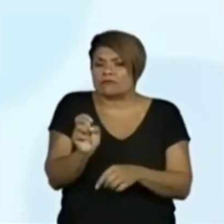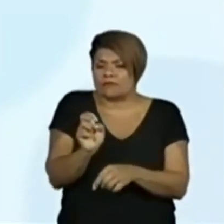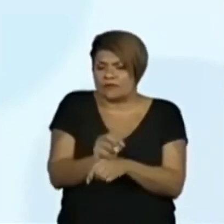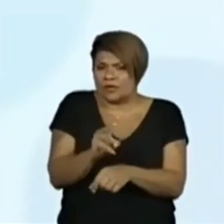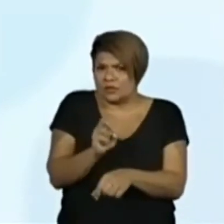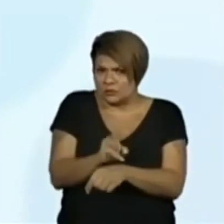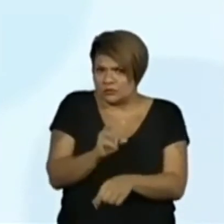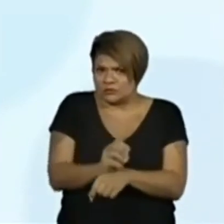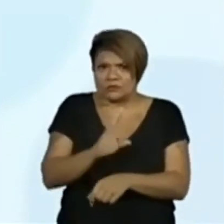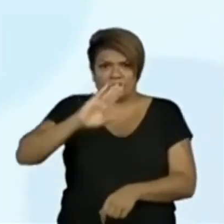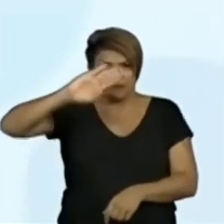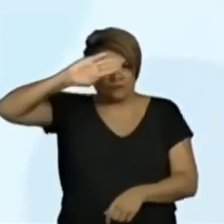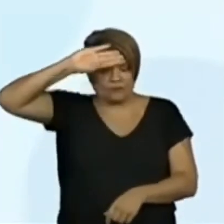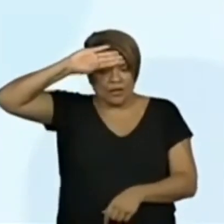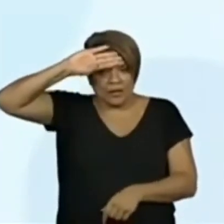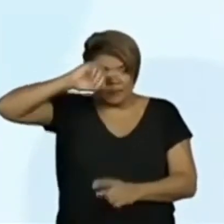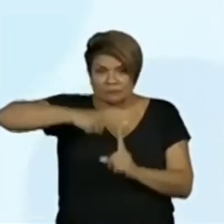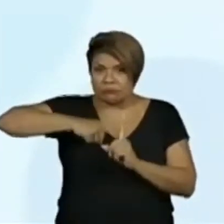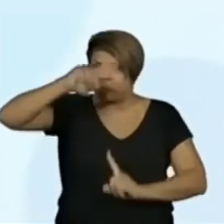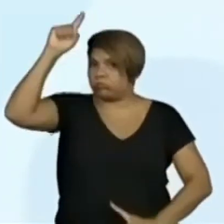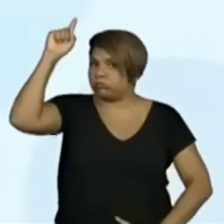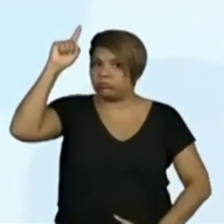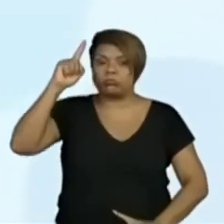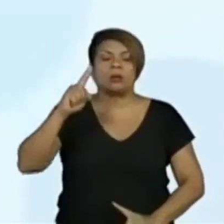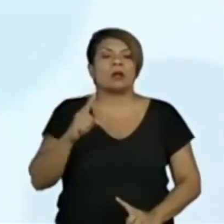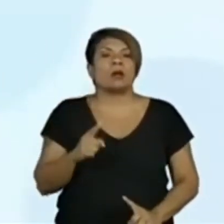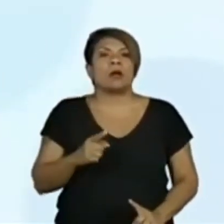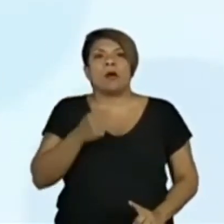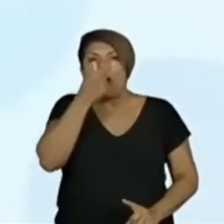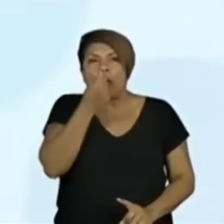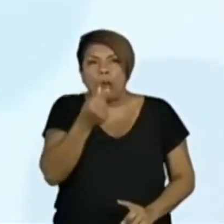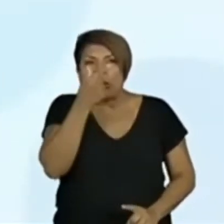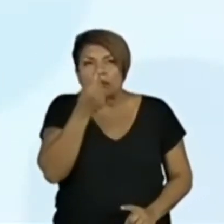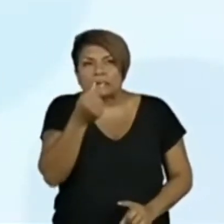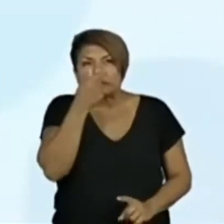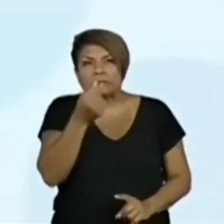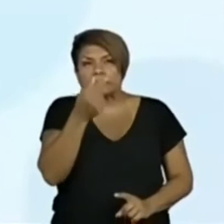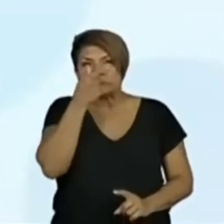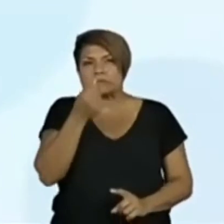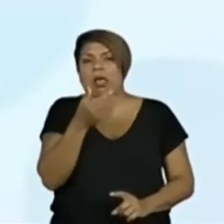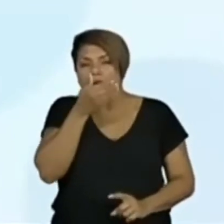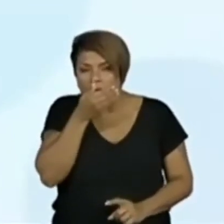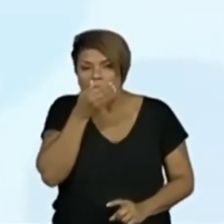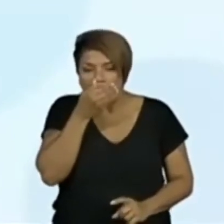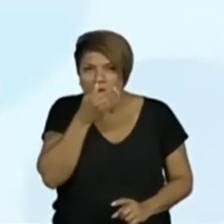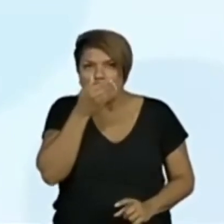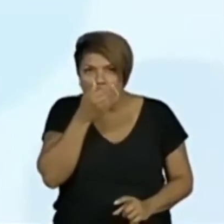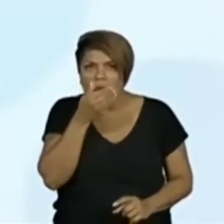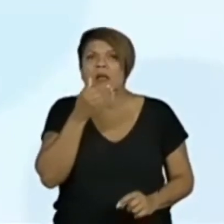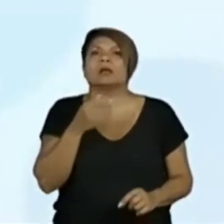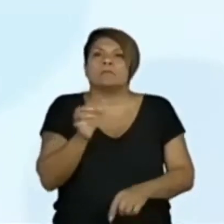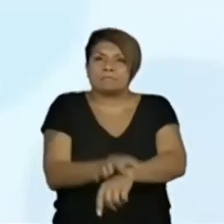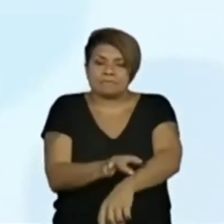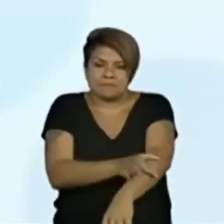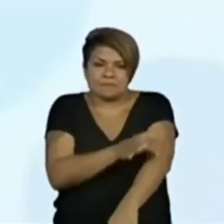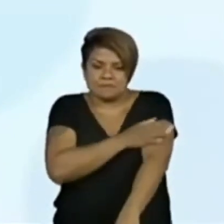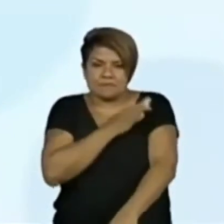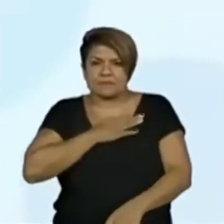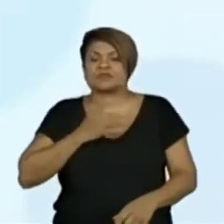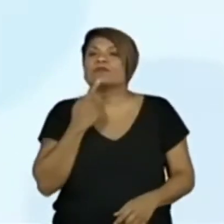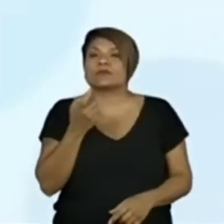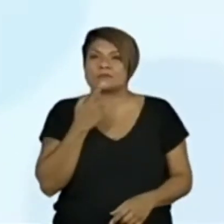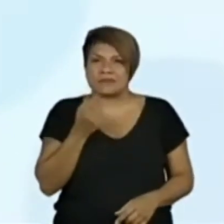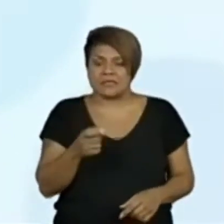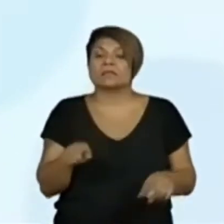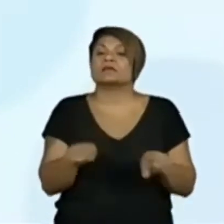febre alta, tosse, coriza e manchas avermelhadas pelo corpo. É transmitida de pessoa a pessoa por